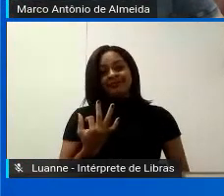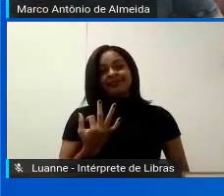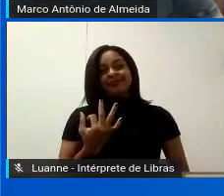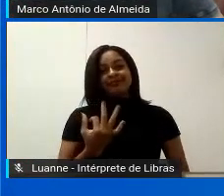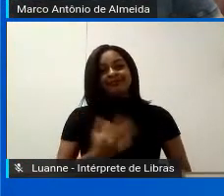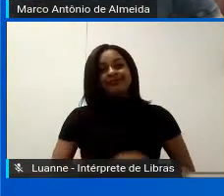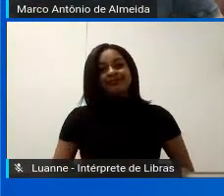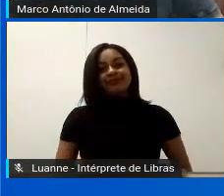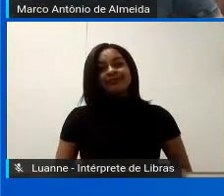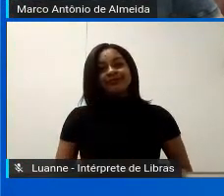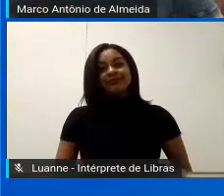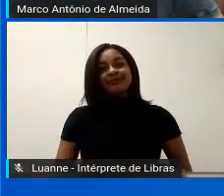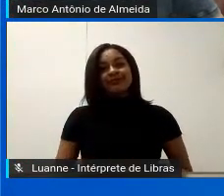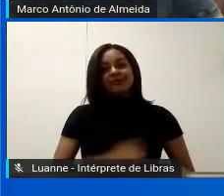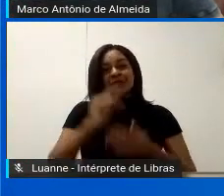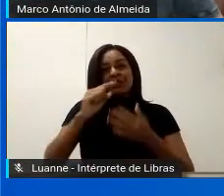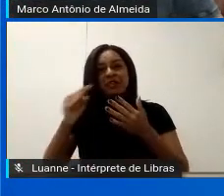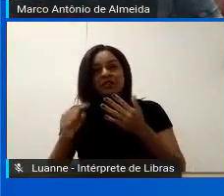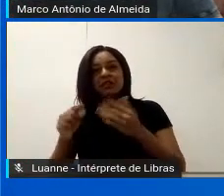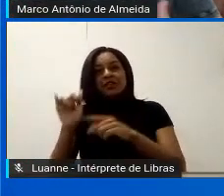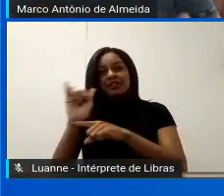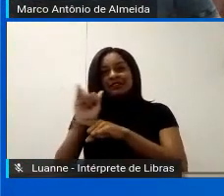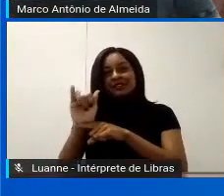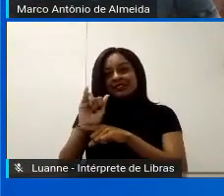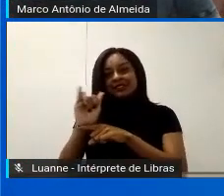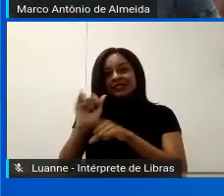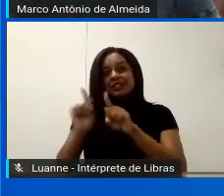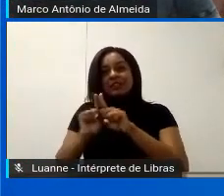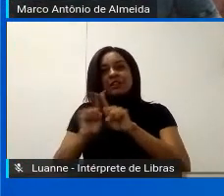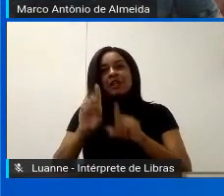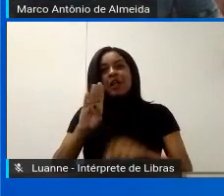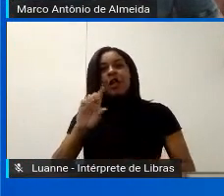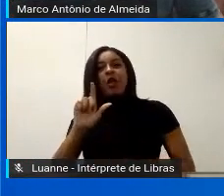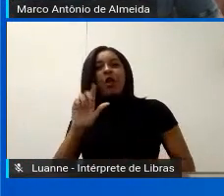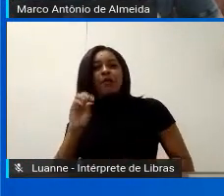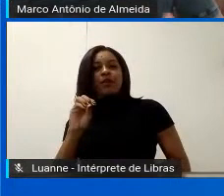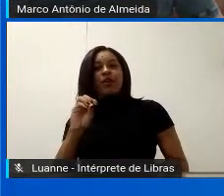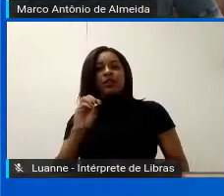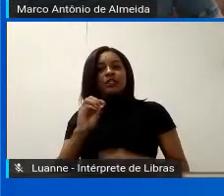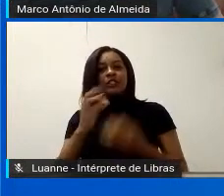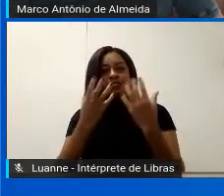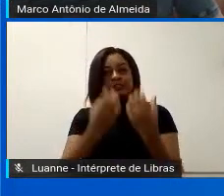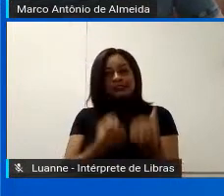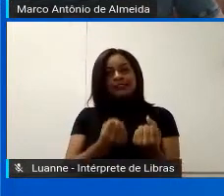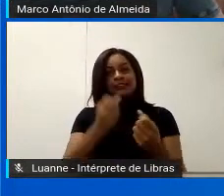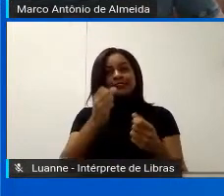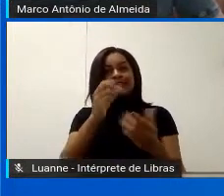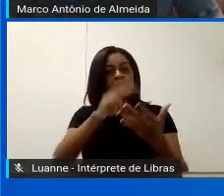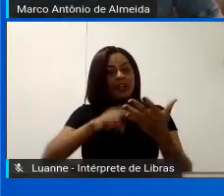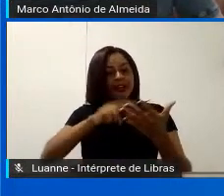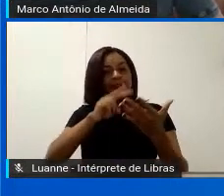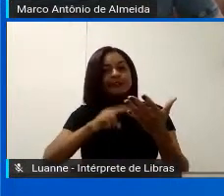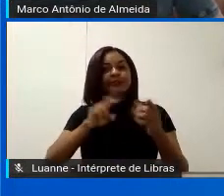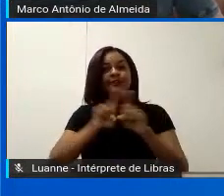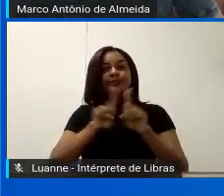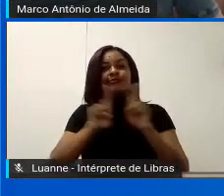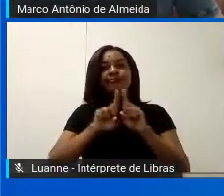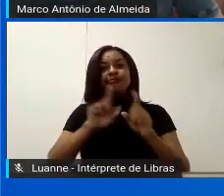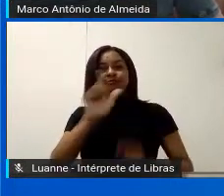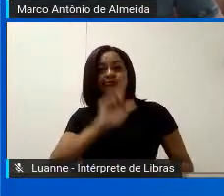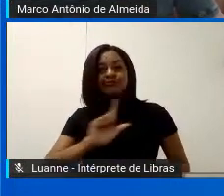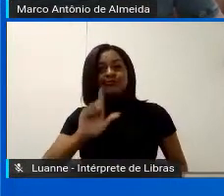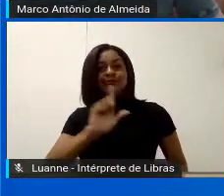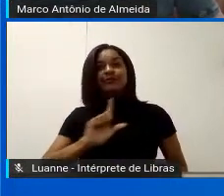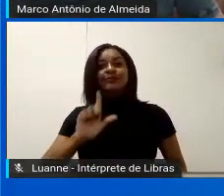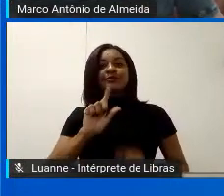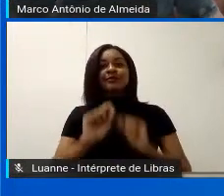canais do YouTube ou de blogs dedicados à leitura dedicados a literatura Então a gente tem até um fenômeno que